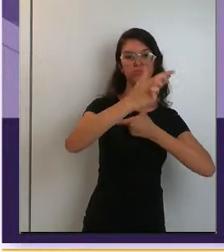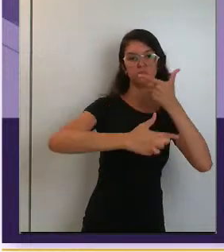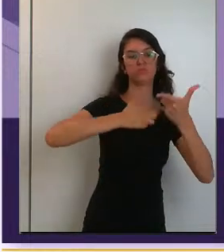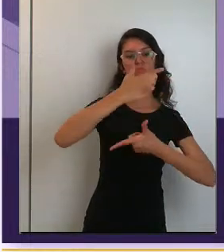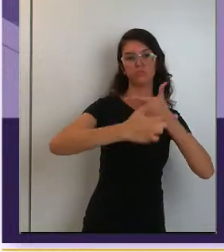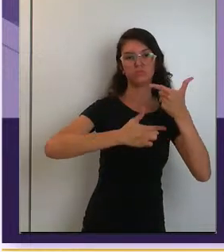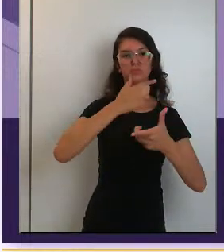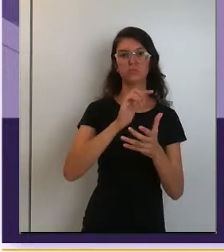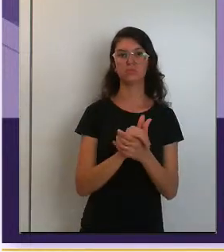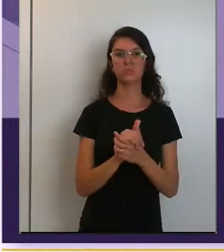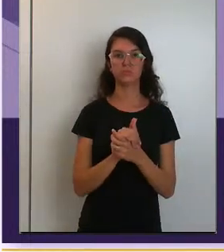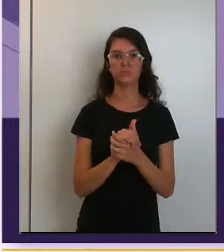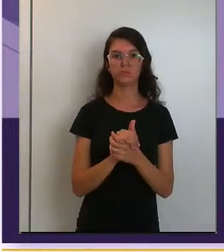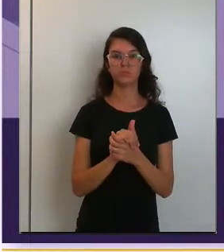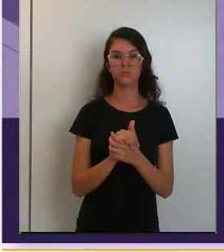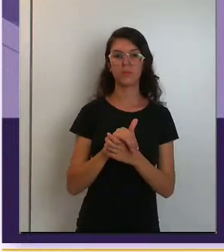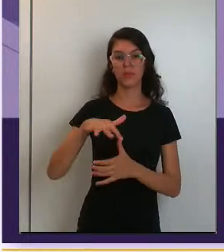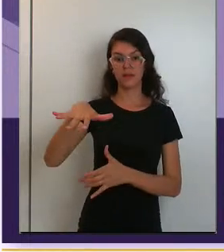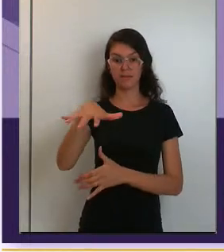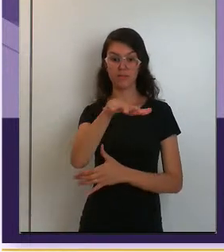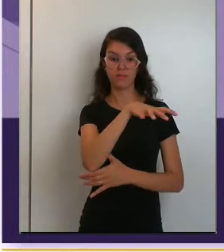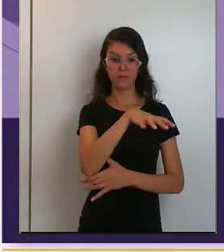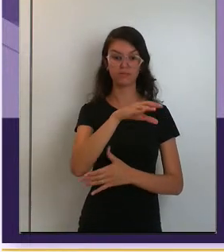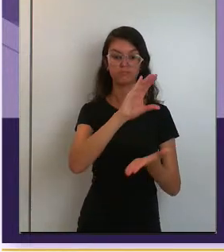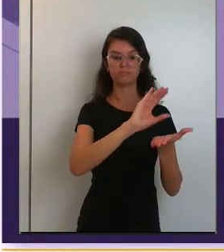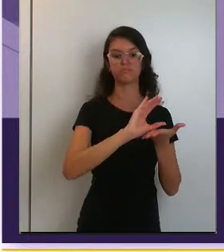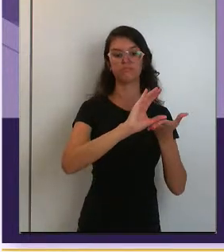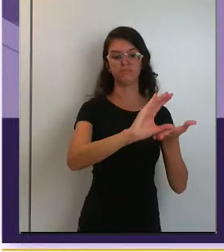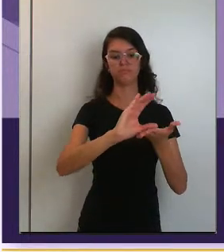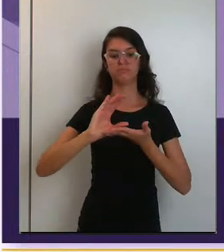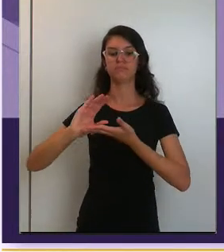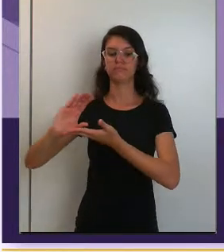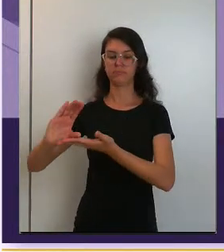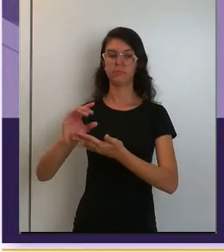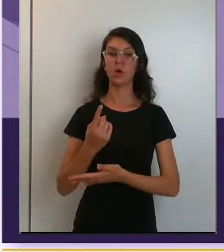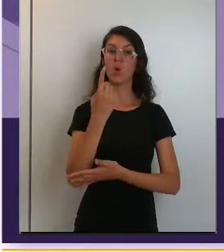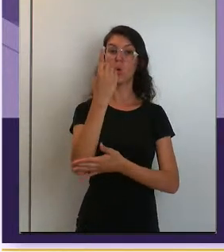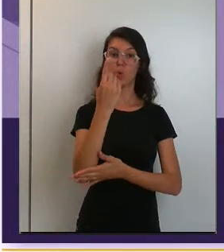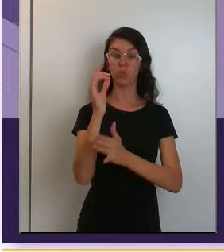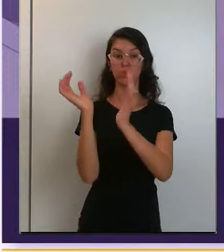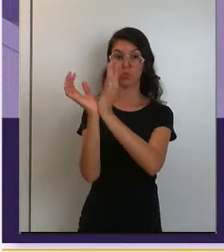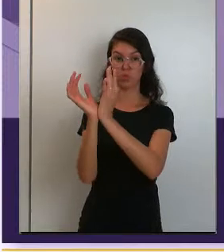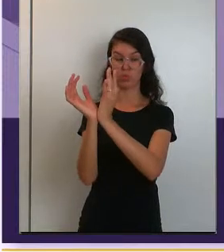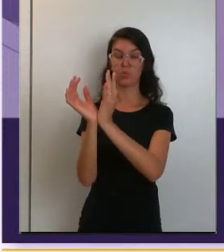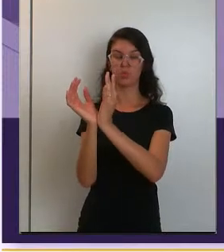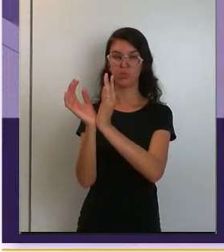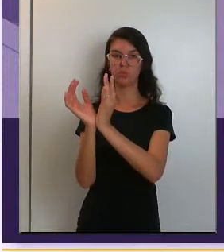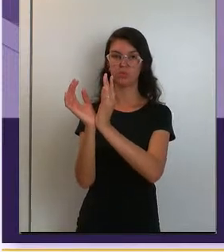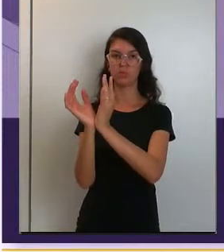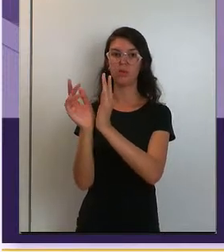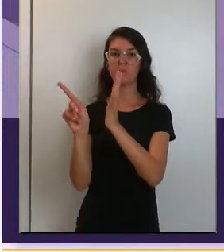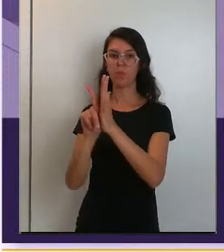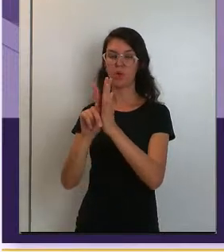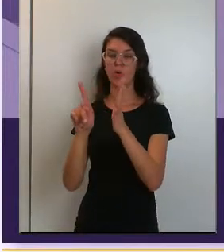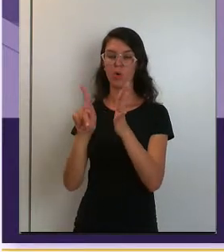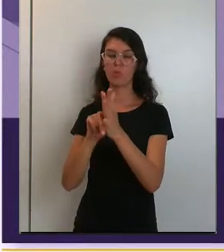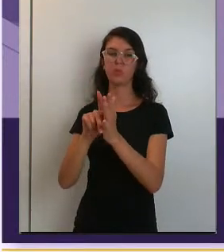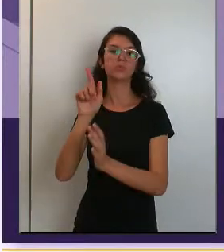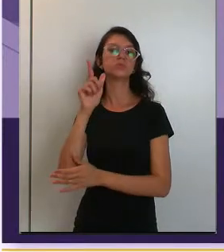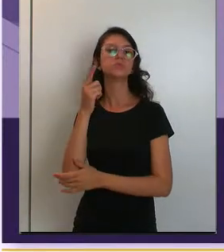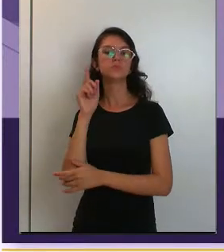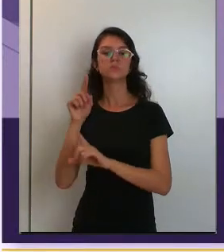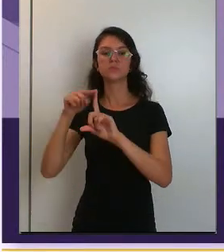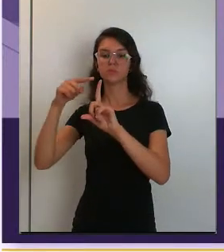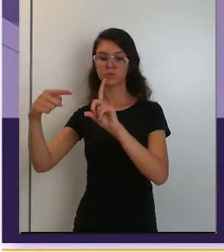estão situados nas respectivas coordenadorias. Um dos grupos de trabalho, o grupo de trabalho de gestantes, e eu vou